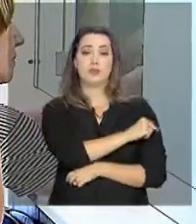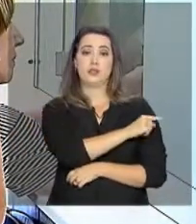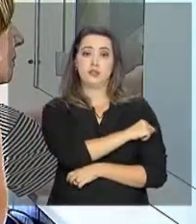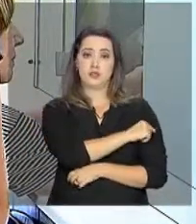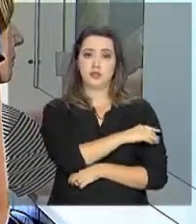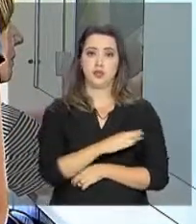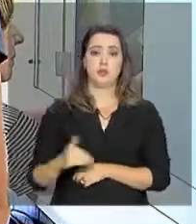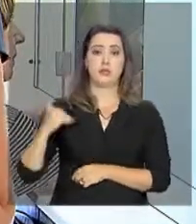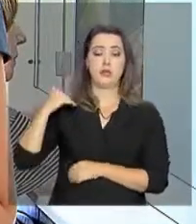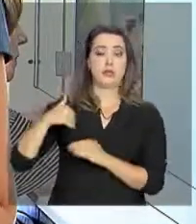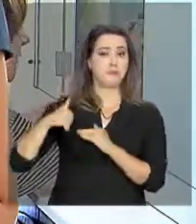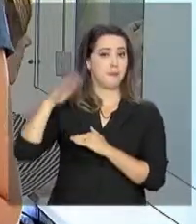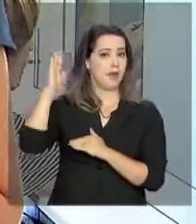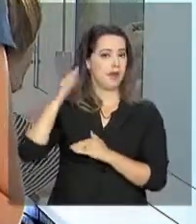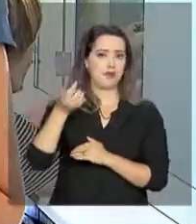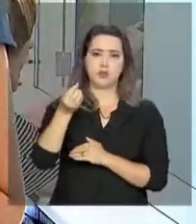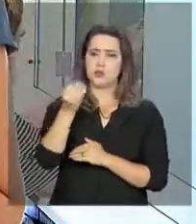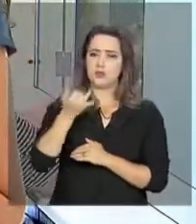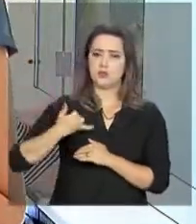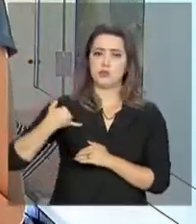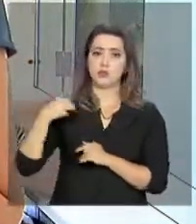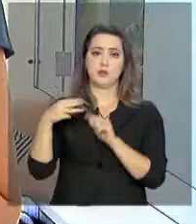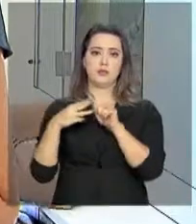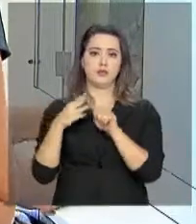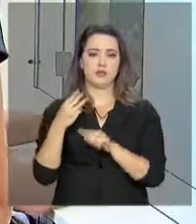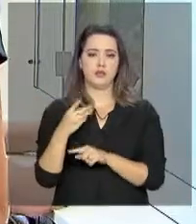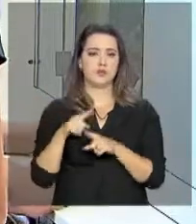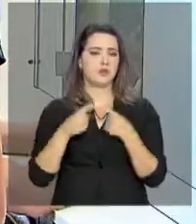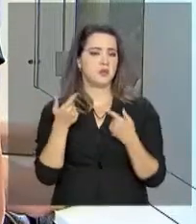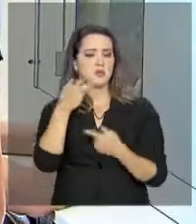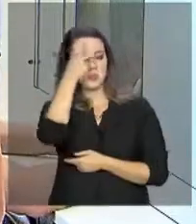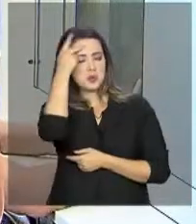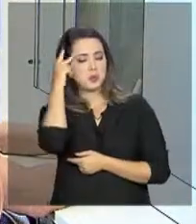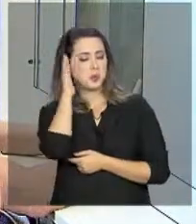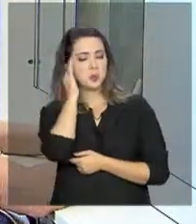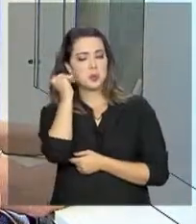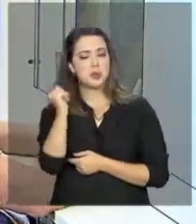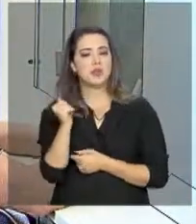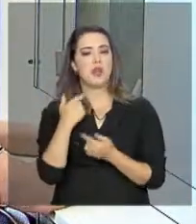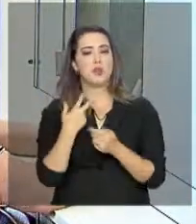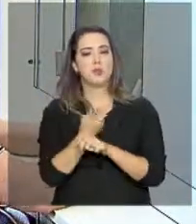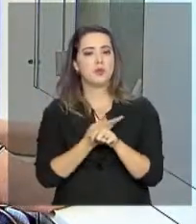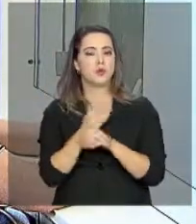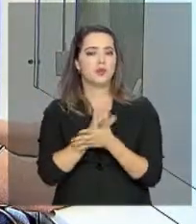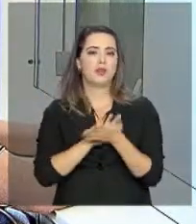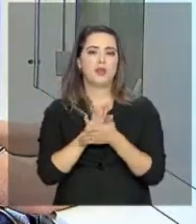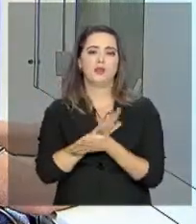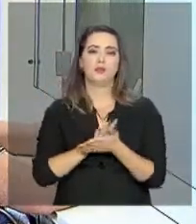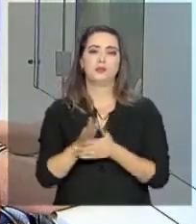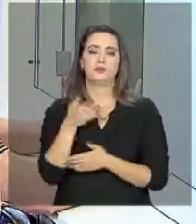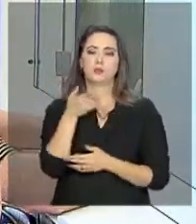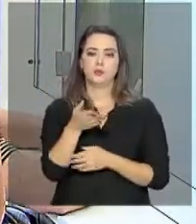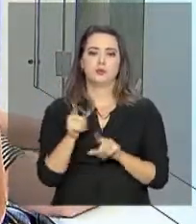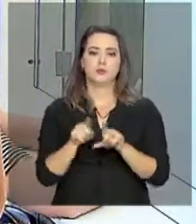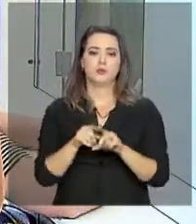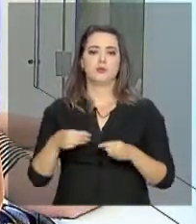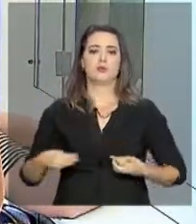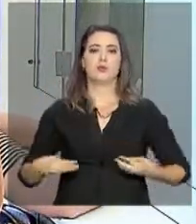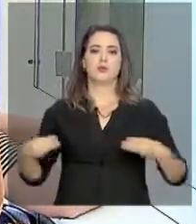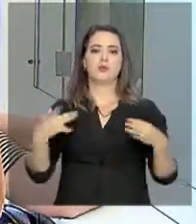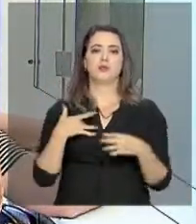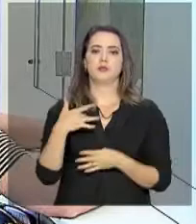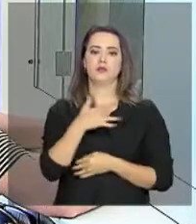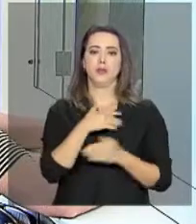tomar 3. O problema é que muita gente deixa de procurar o posto de saúde e se imunizar. Segundo o Ministério da Saúde, menos